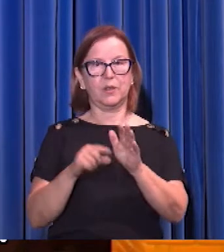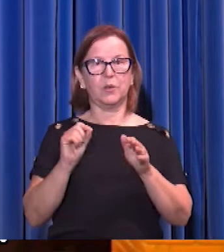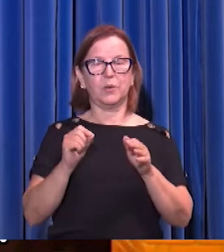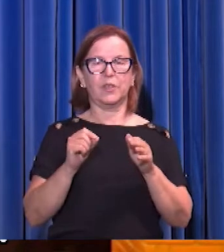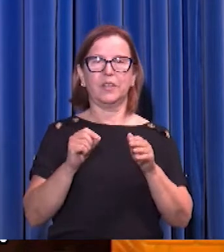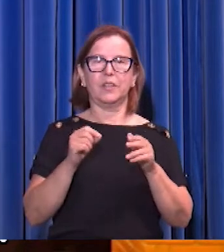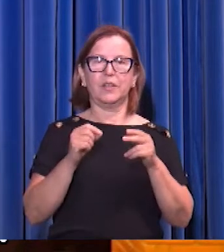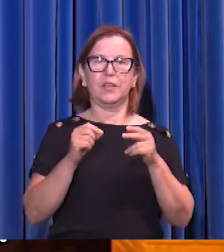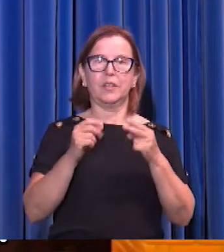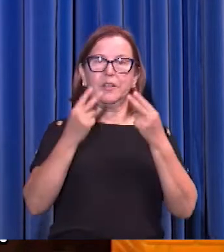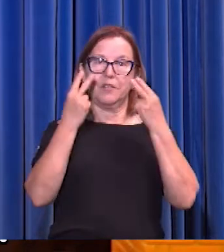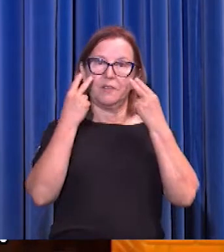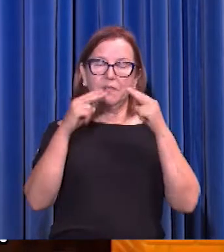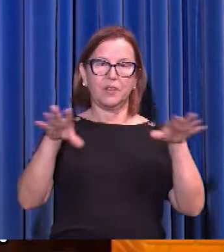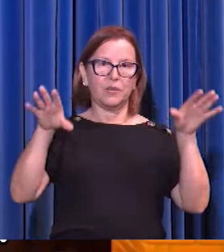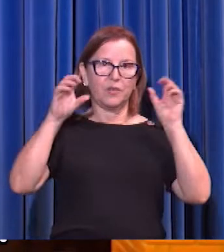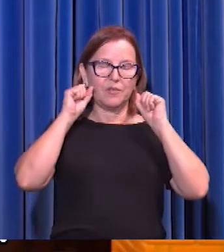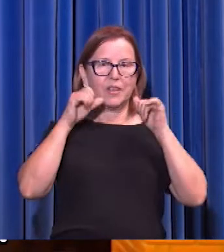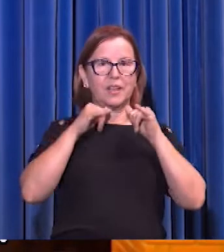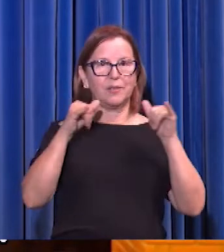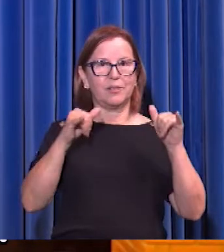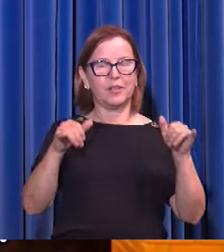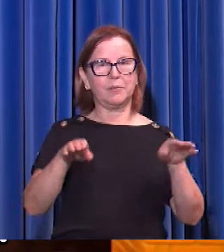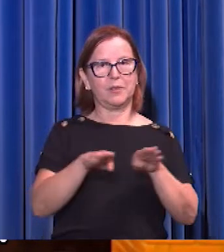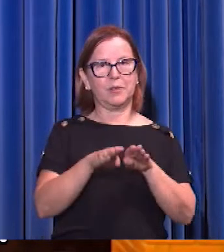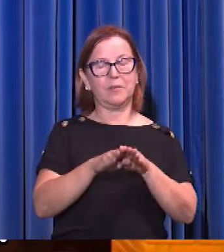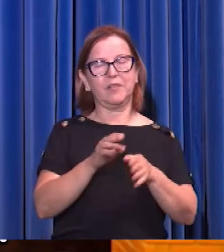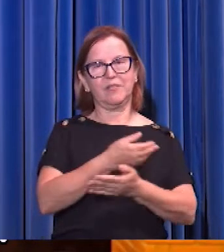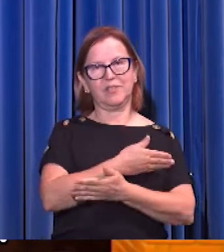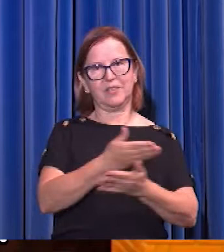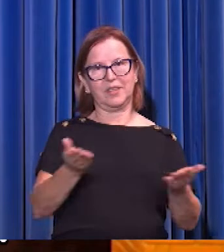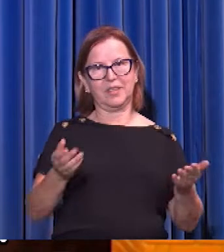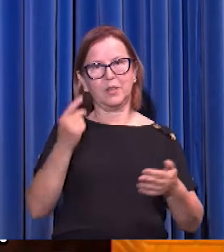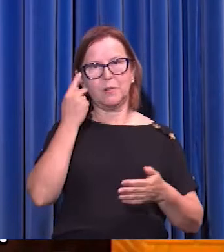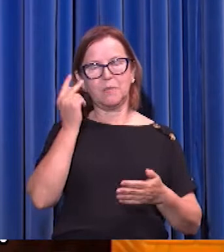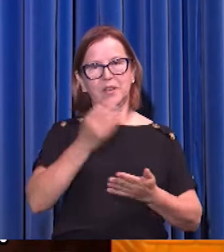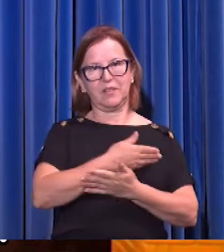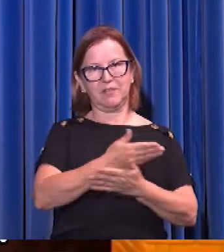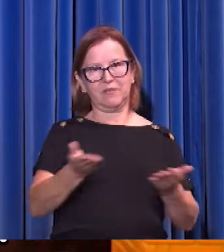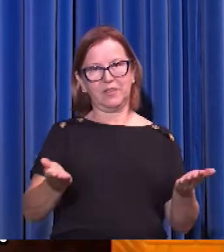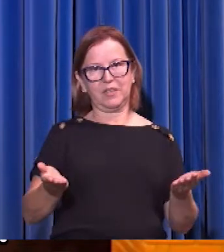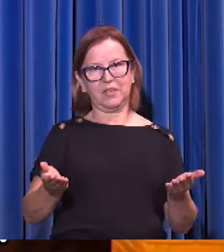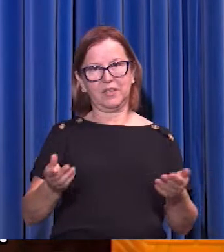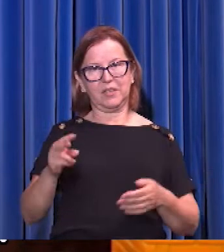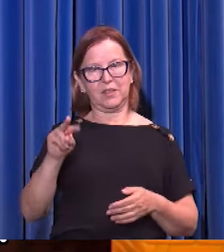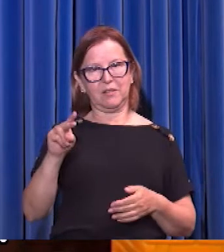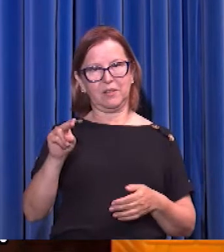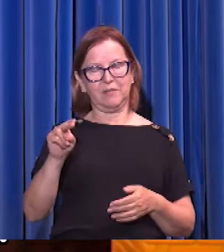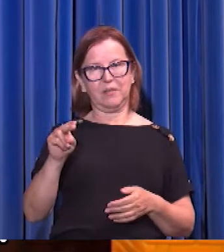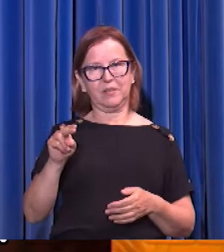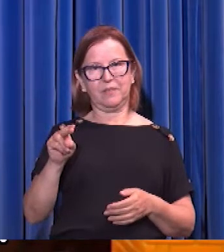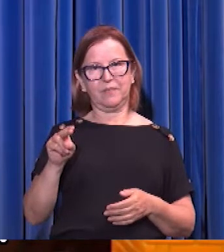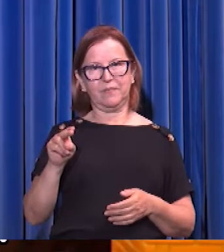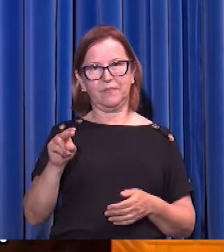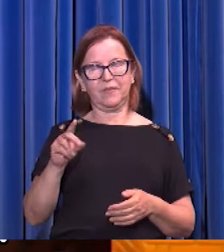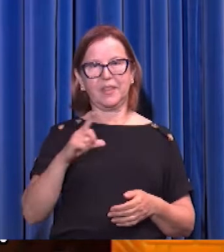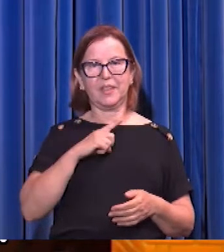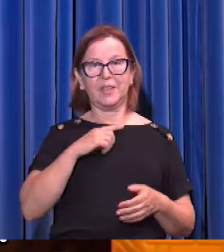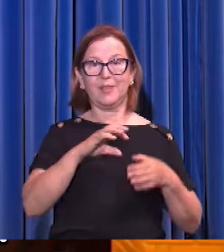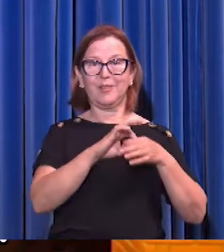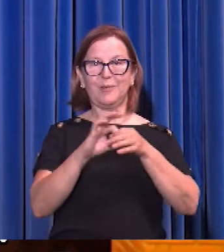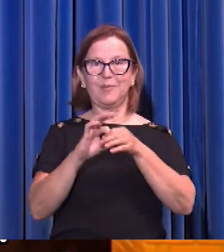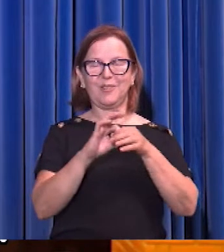visto e ouvido, anunciamos também a vós outros, para que vós, igualmente, mantenhais comunhão